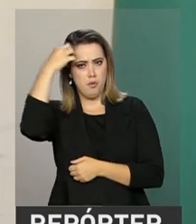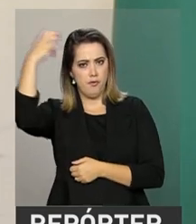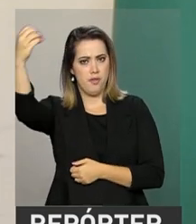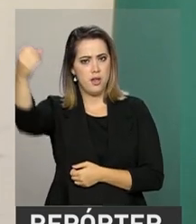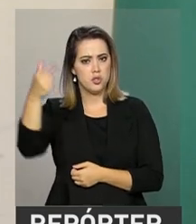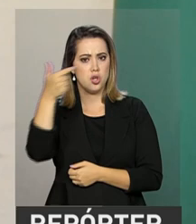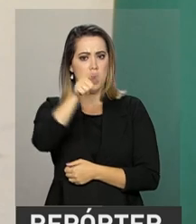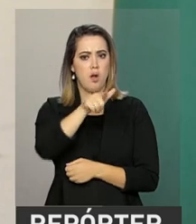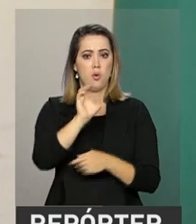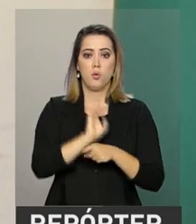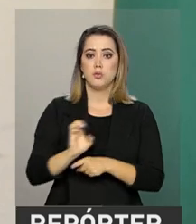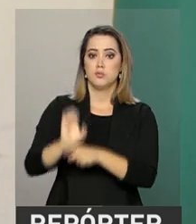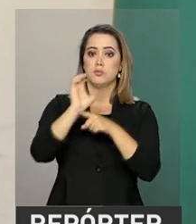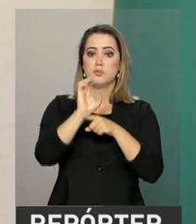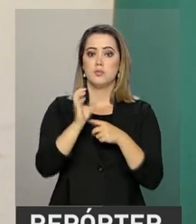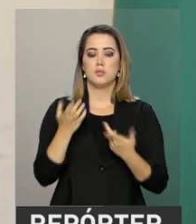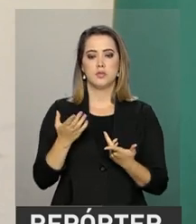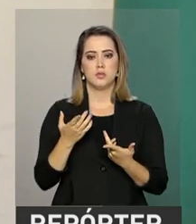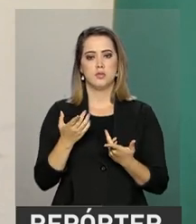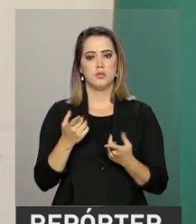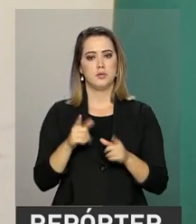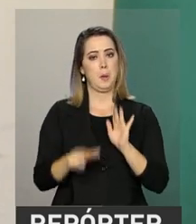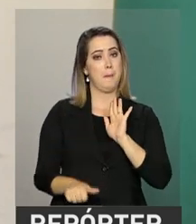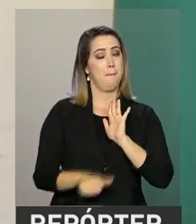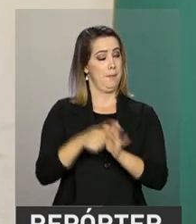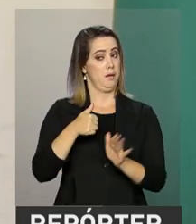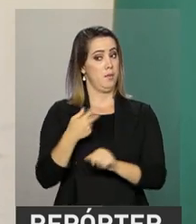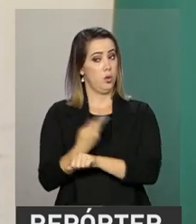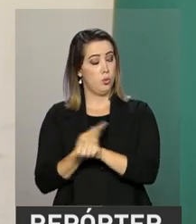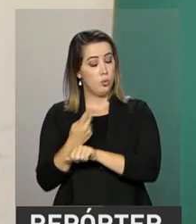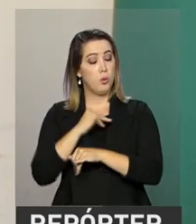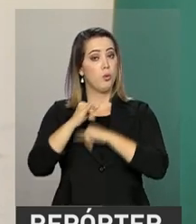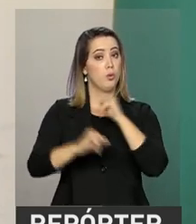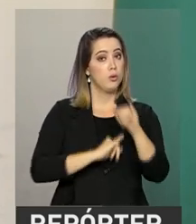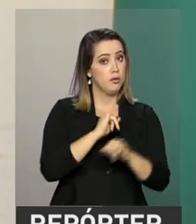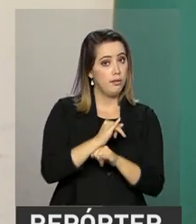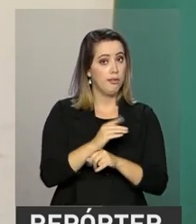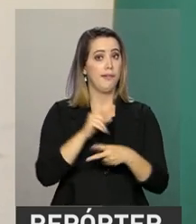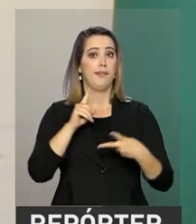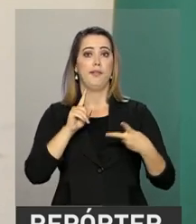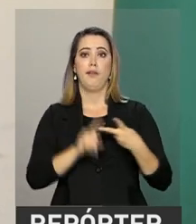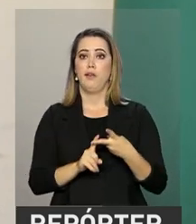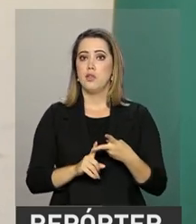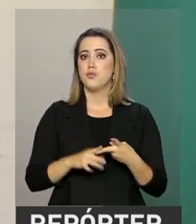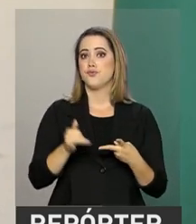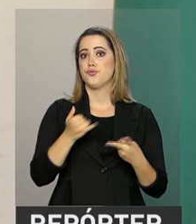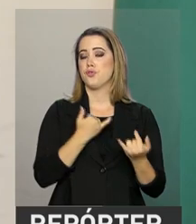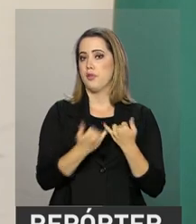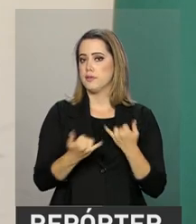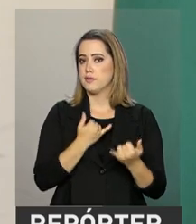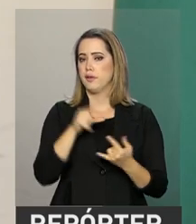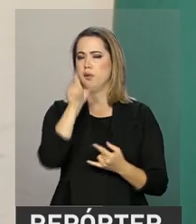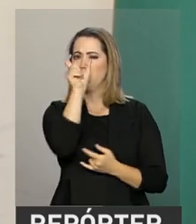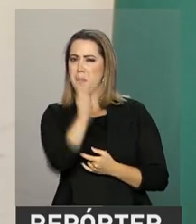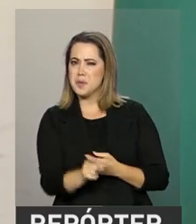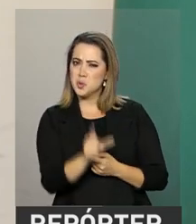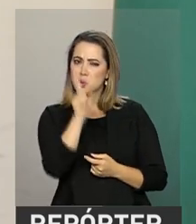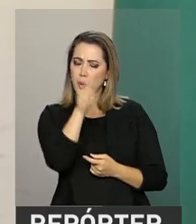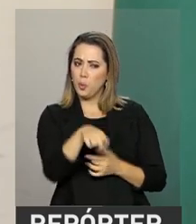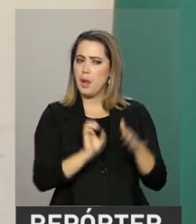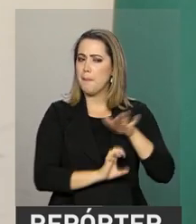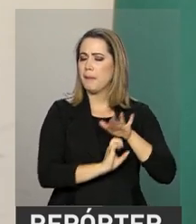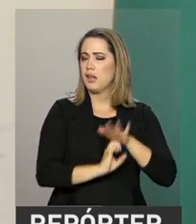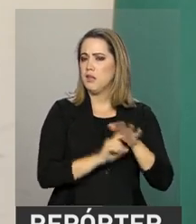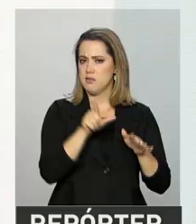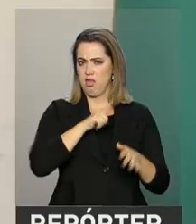Brasil, para um outro estado, e primeiro procure na internet, procure, por exemplo, sobre a aquele empregador ou a